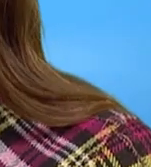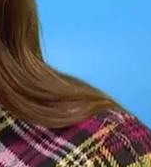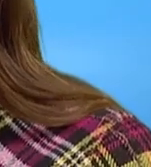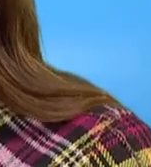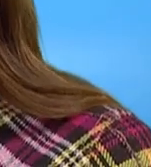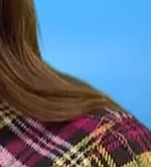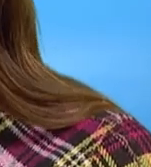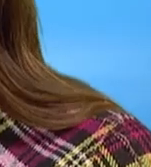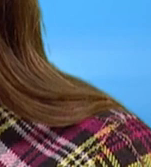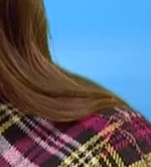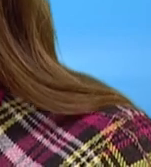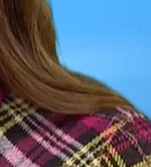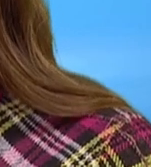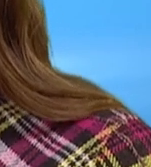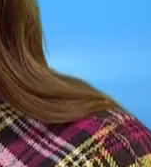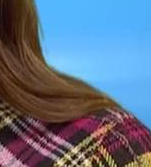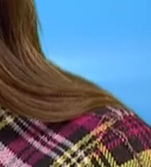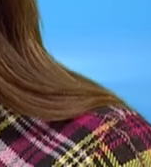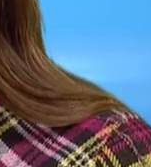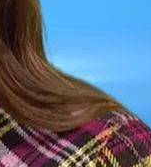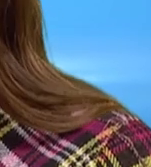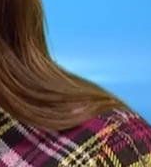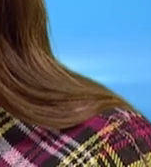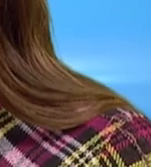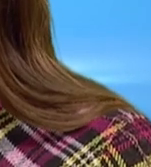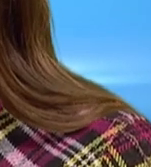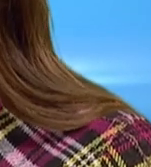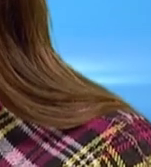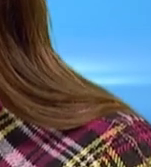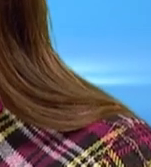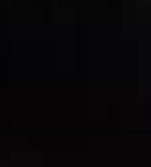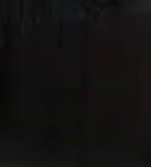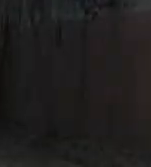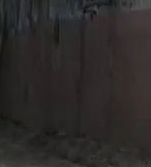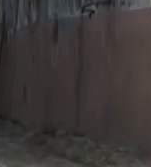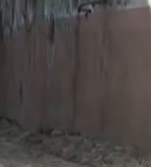connosco visitar a Tasca do Pinto, com passagem pela Casa da Escrita.